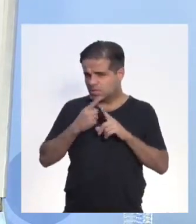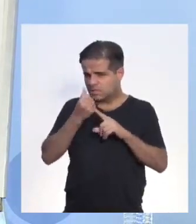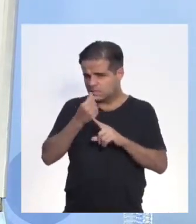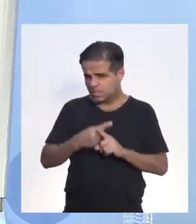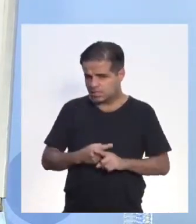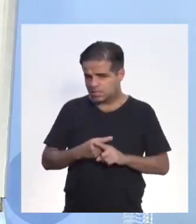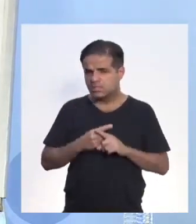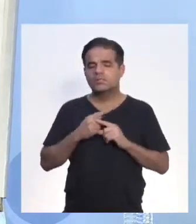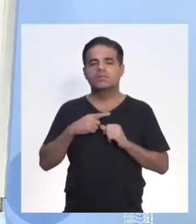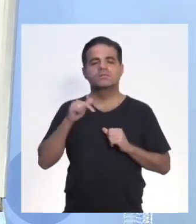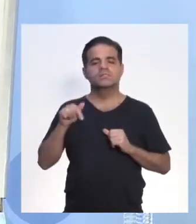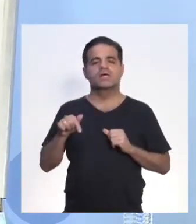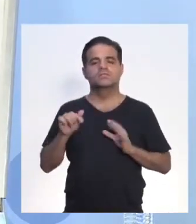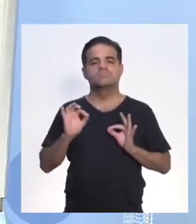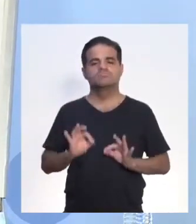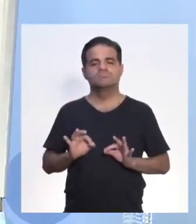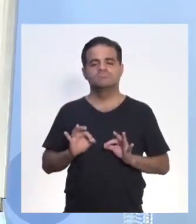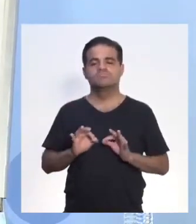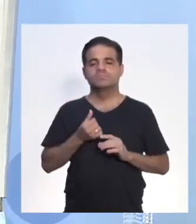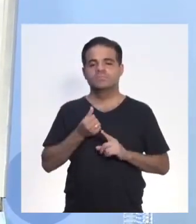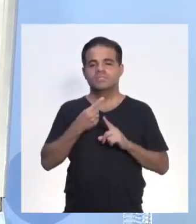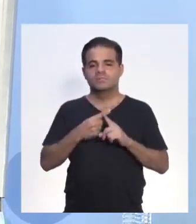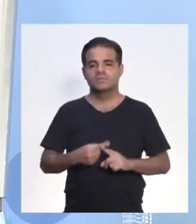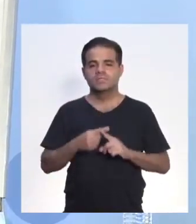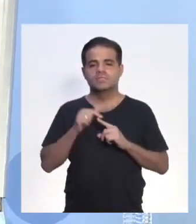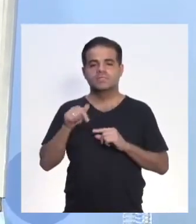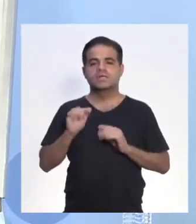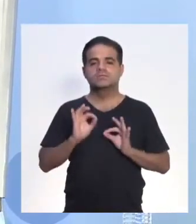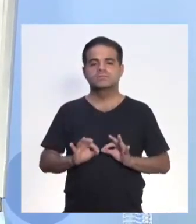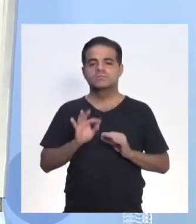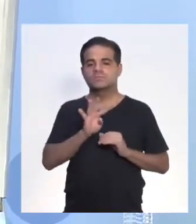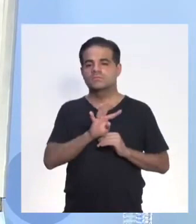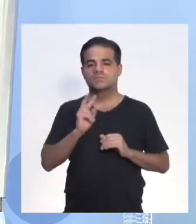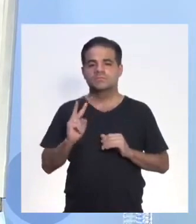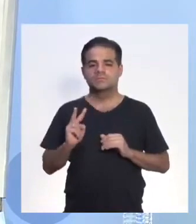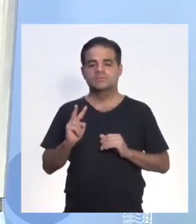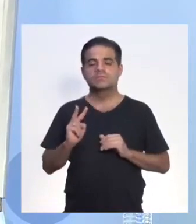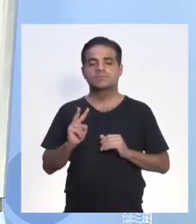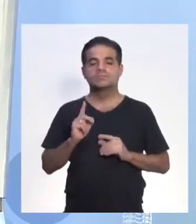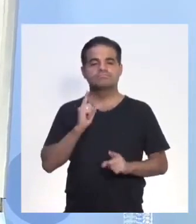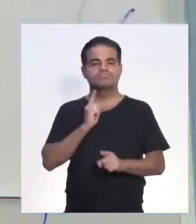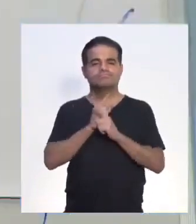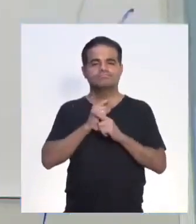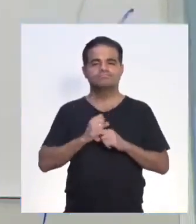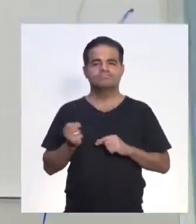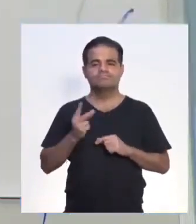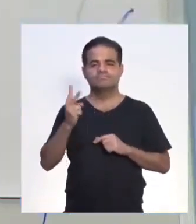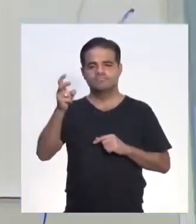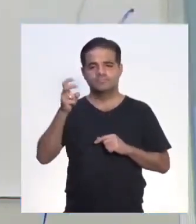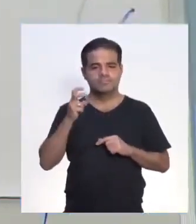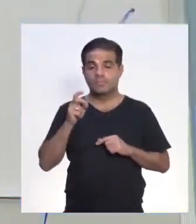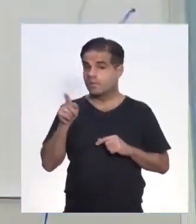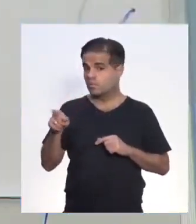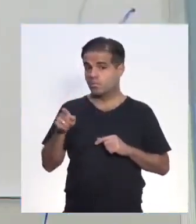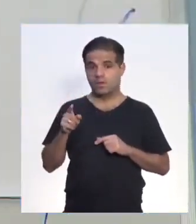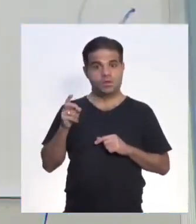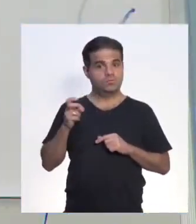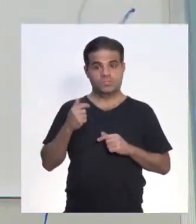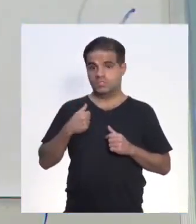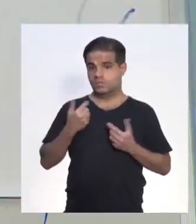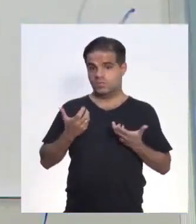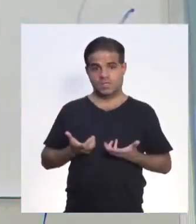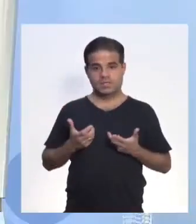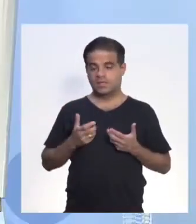vezes 7. Então, 6 vezes 7 dá 42. Descobri o valor do x, mas não era o x que eu queria,